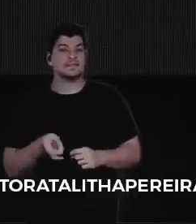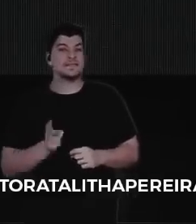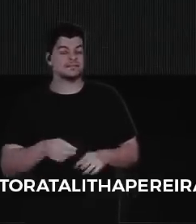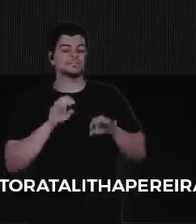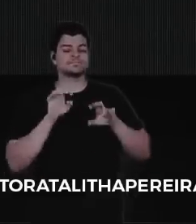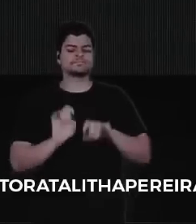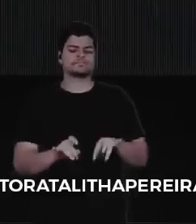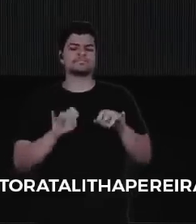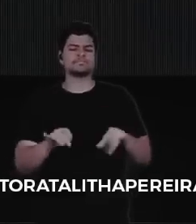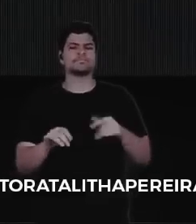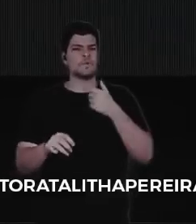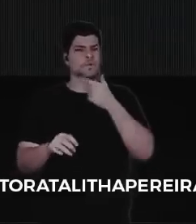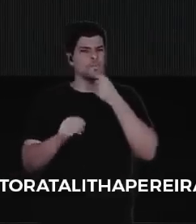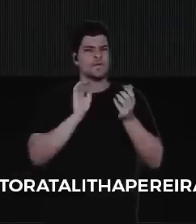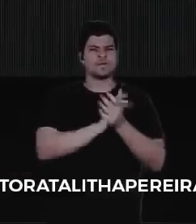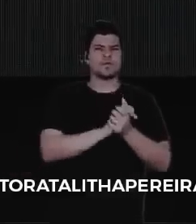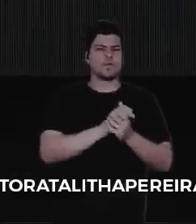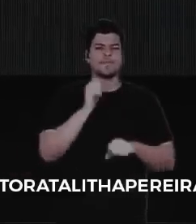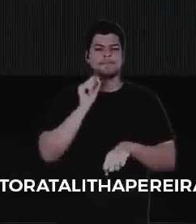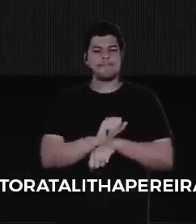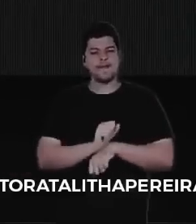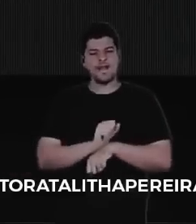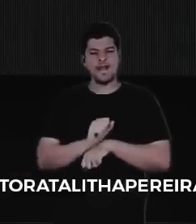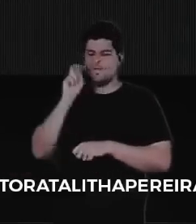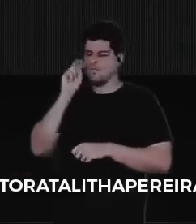ele ficava ali parado.